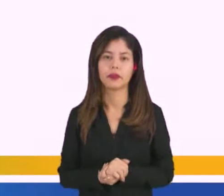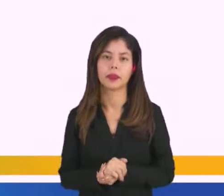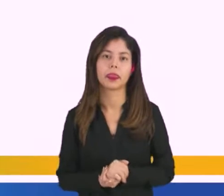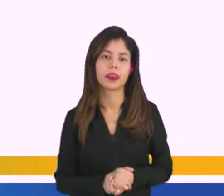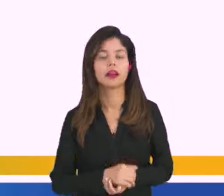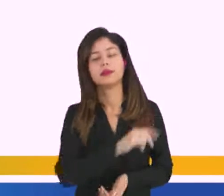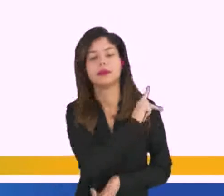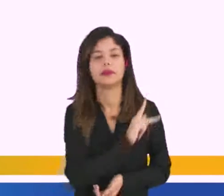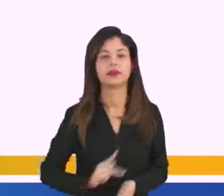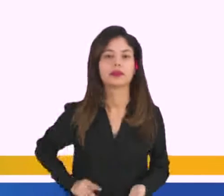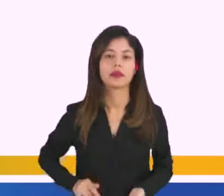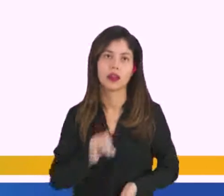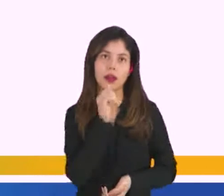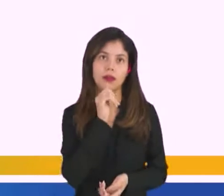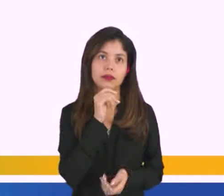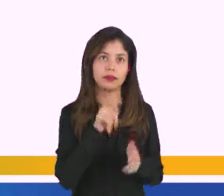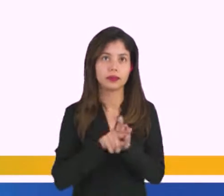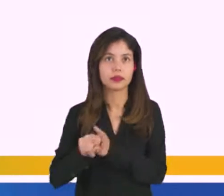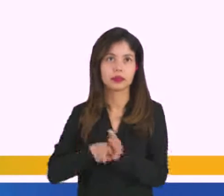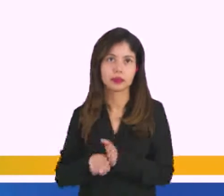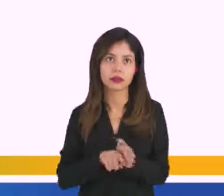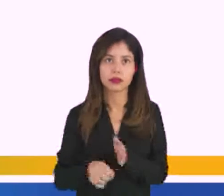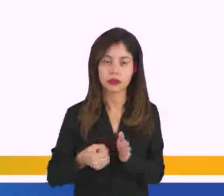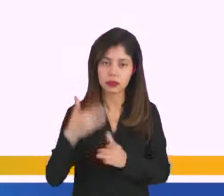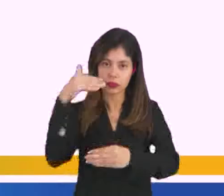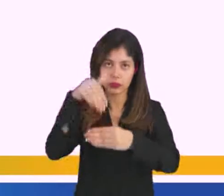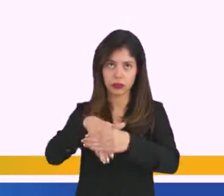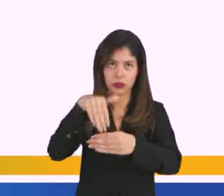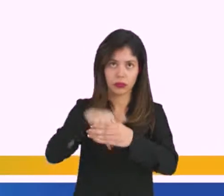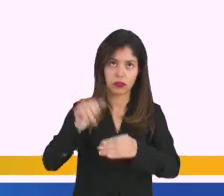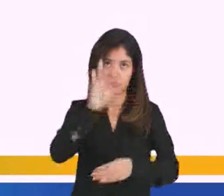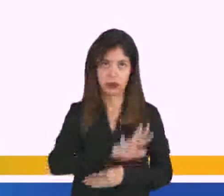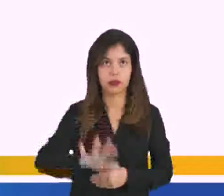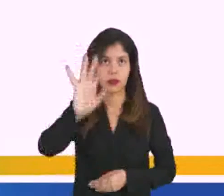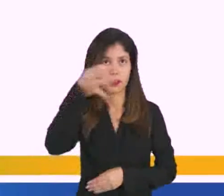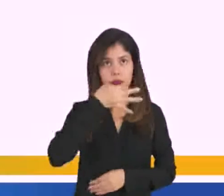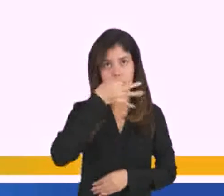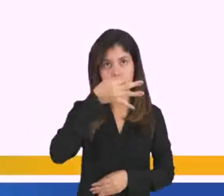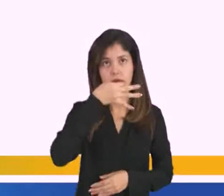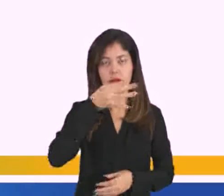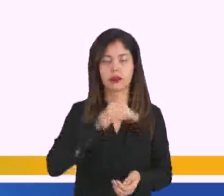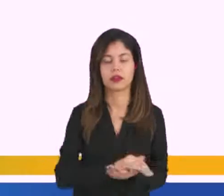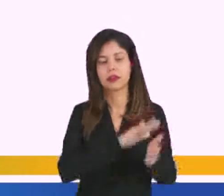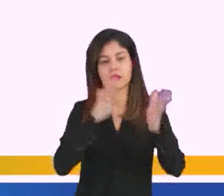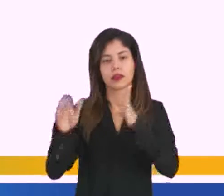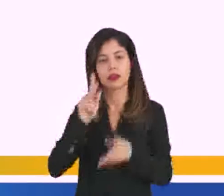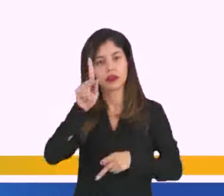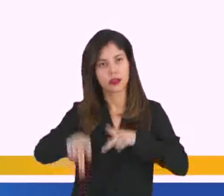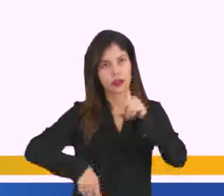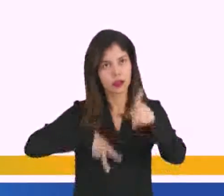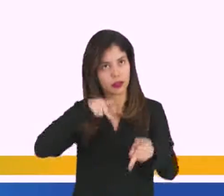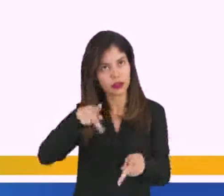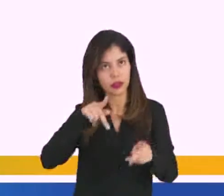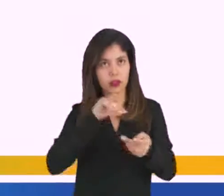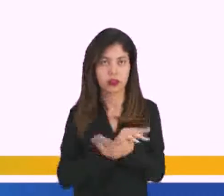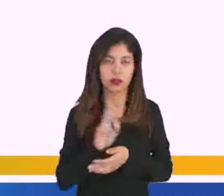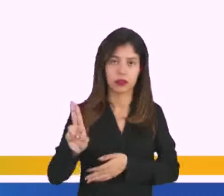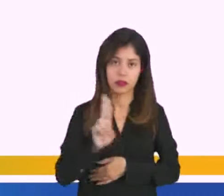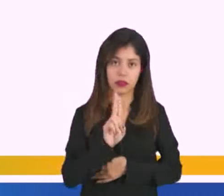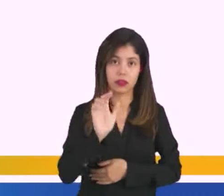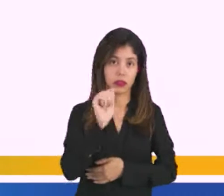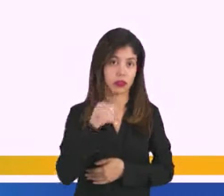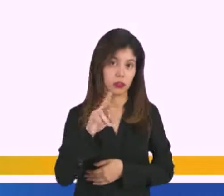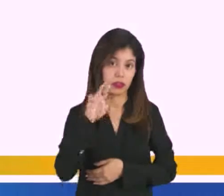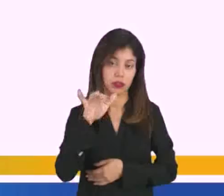da República, por exemplo, a pesquisa de intenção de voto, geralmente coleta aí a opinião de uma parte da